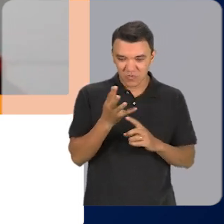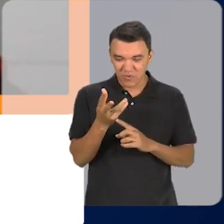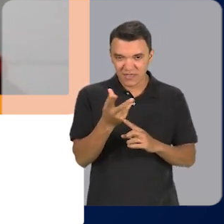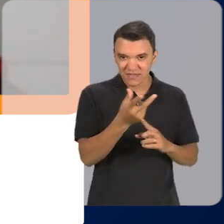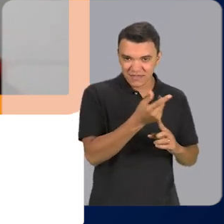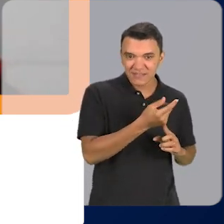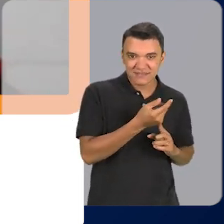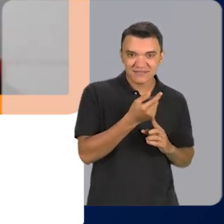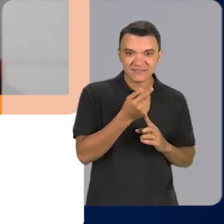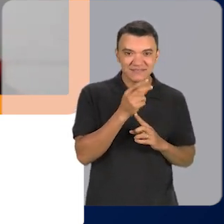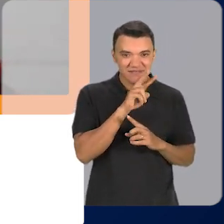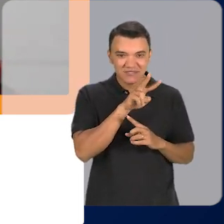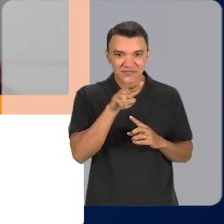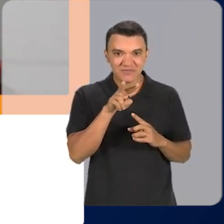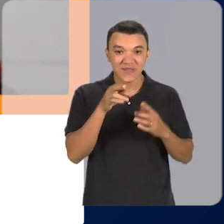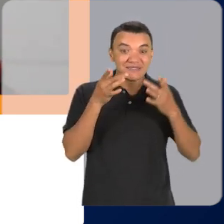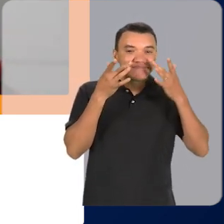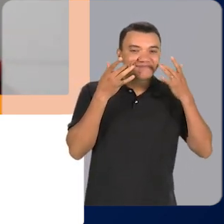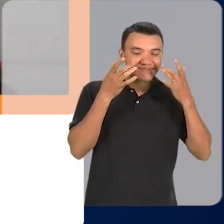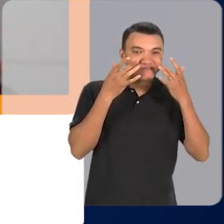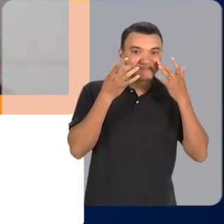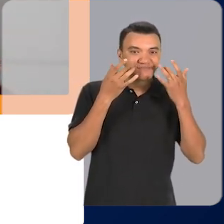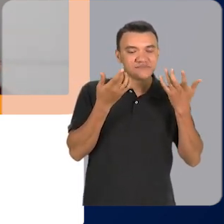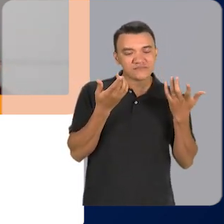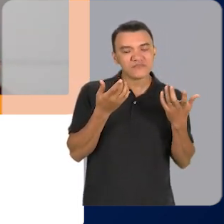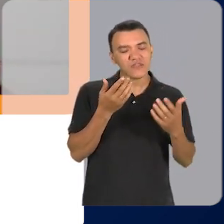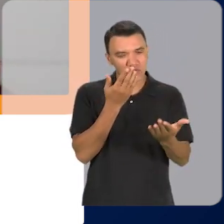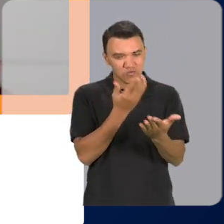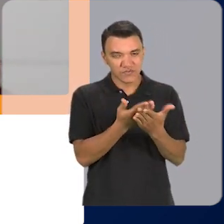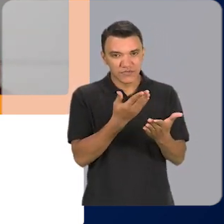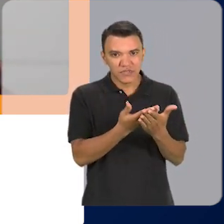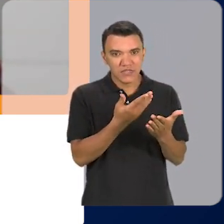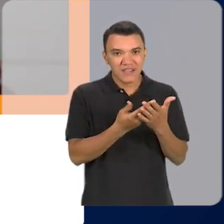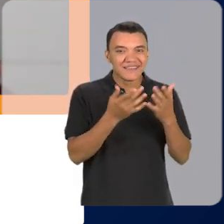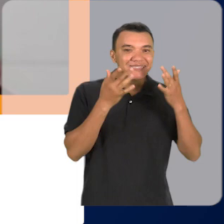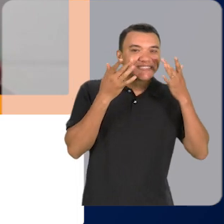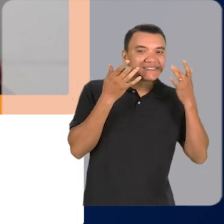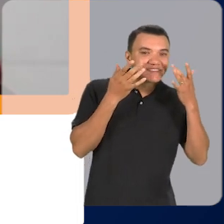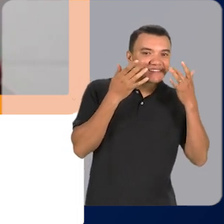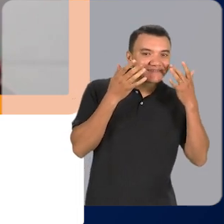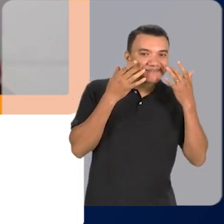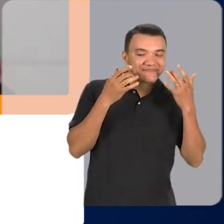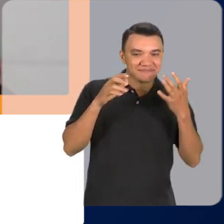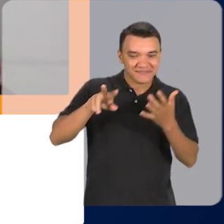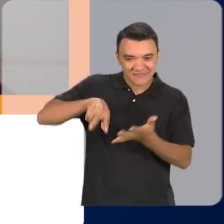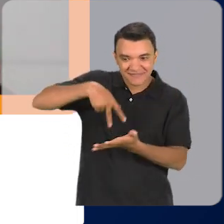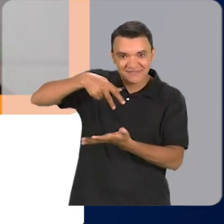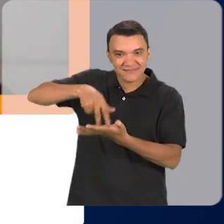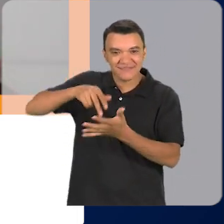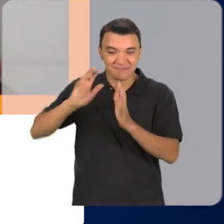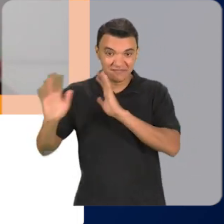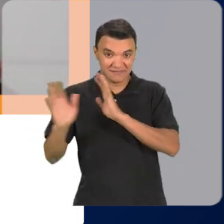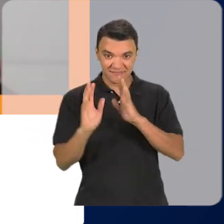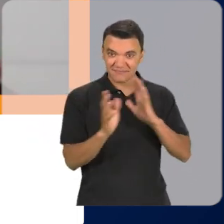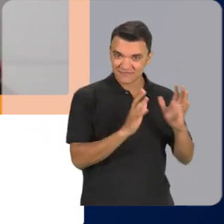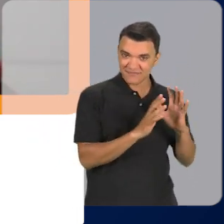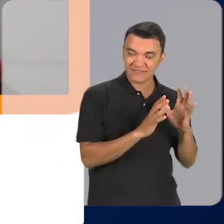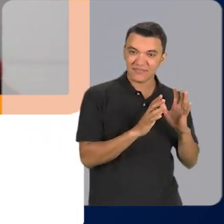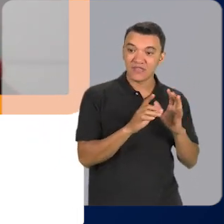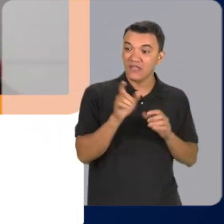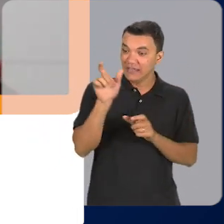da encenação, a gente estudou performance, e eu sempre me lembrava da performance dos pregoeiros, o quanto eles